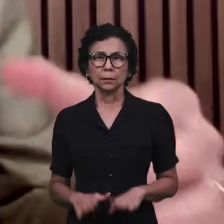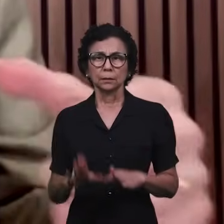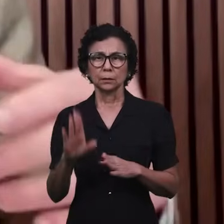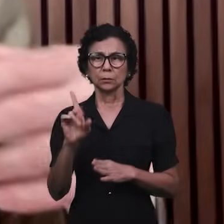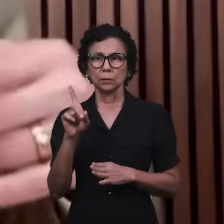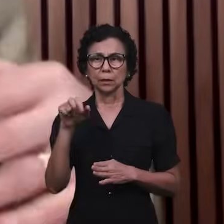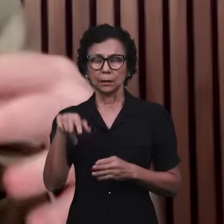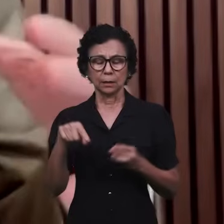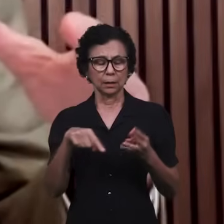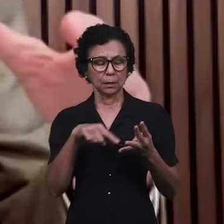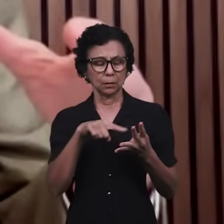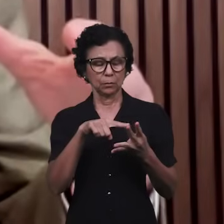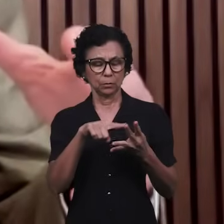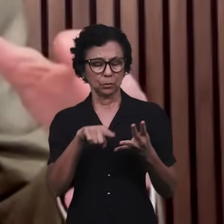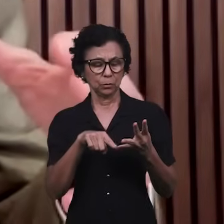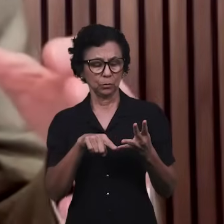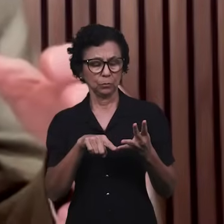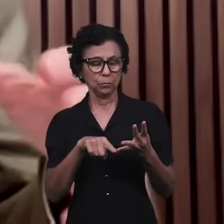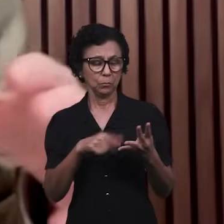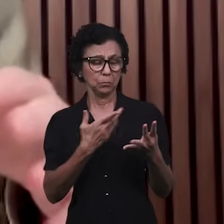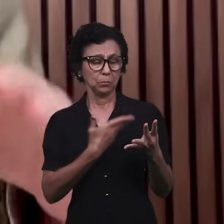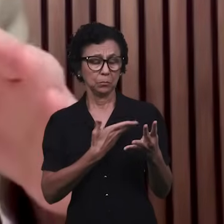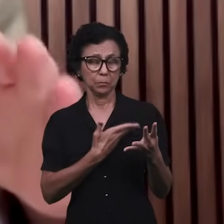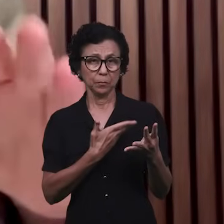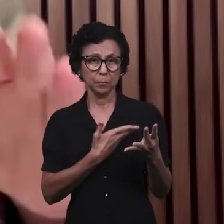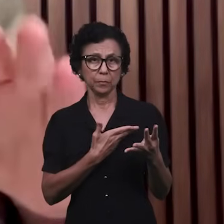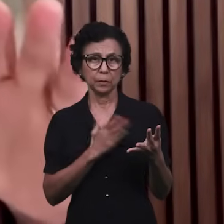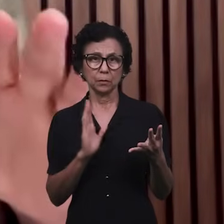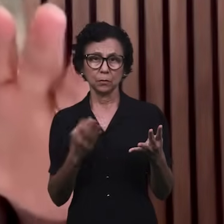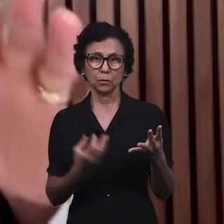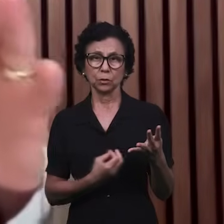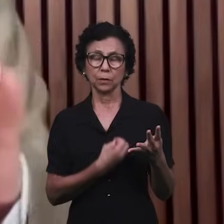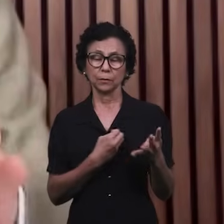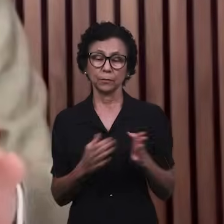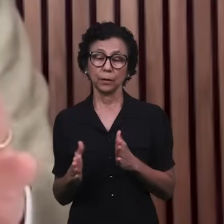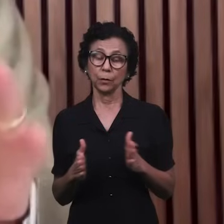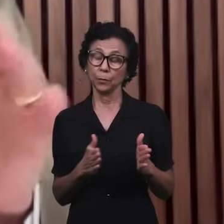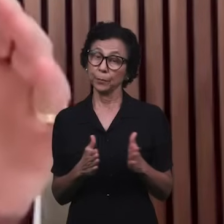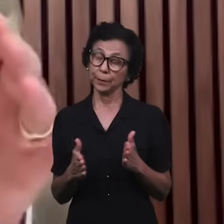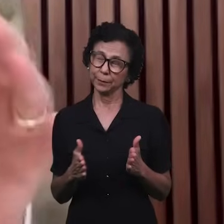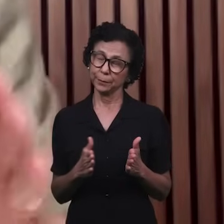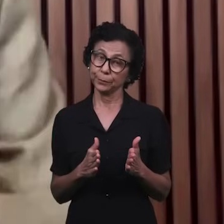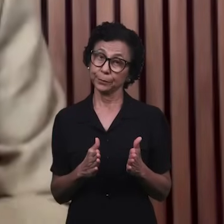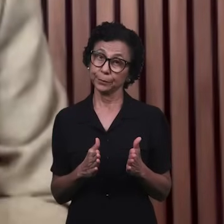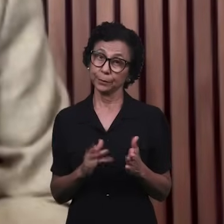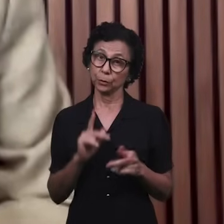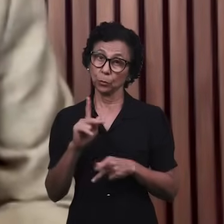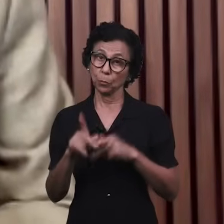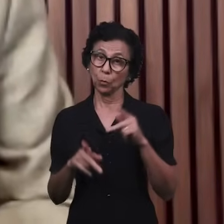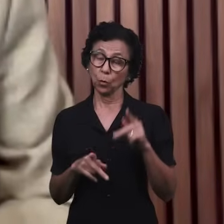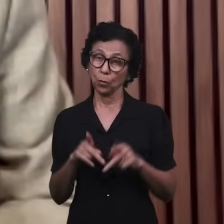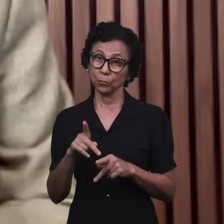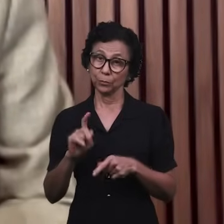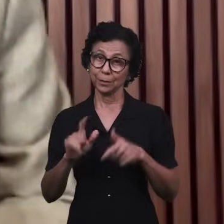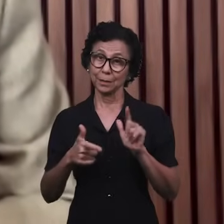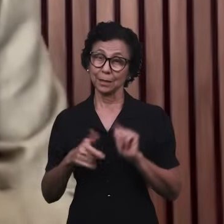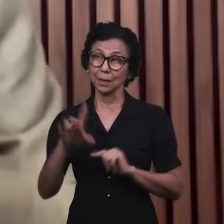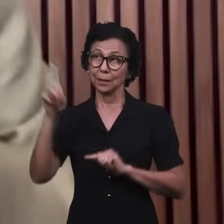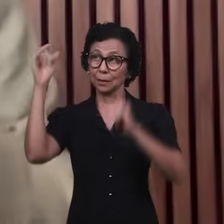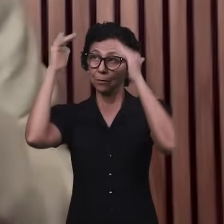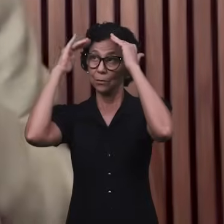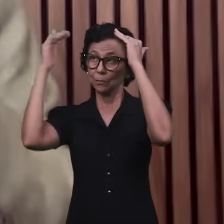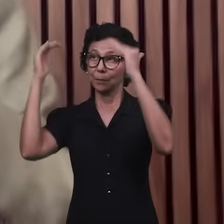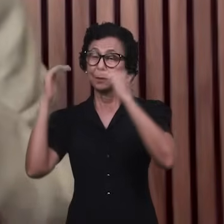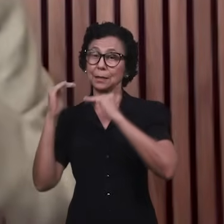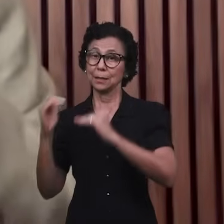Daniel, Ananias, Misael e Azarias, certamente já estava vivendo um período de desobediência a Deus.